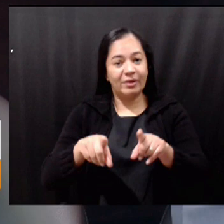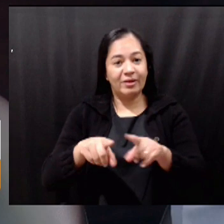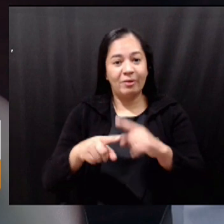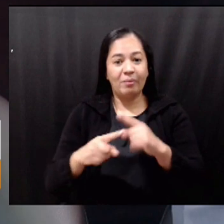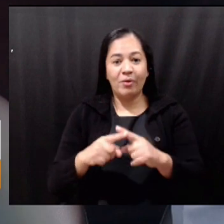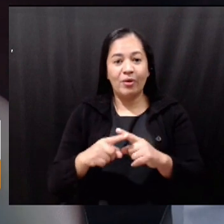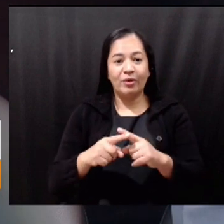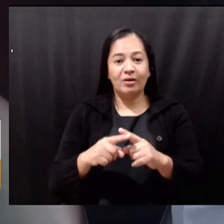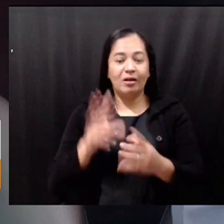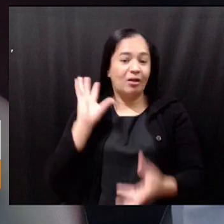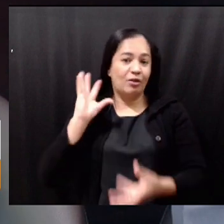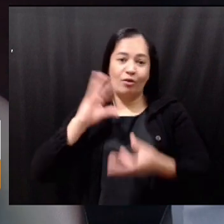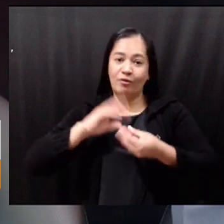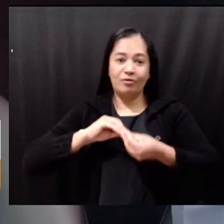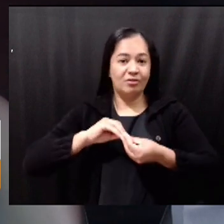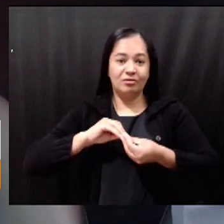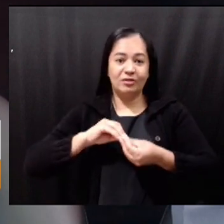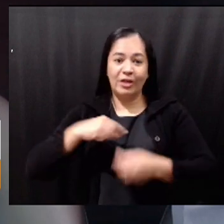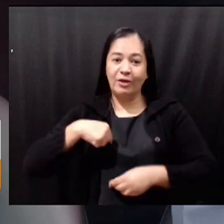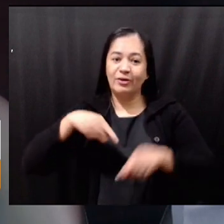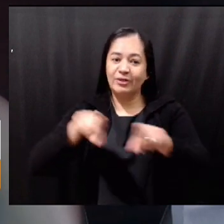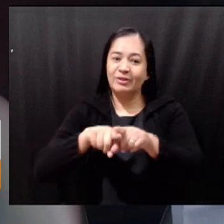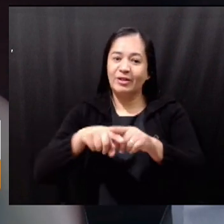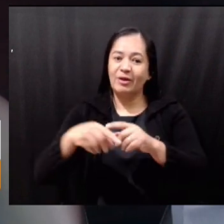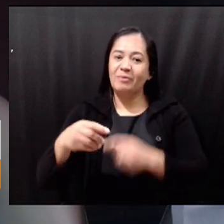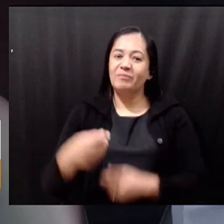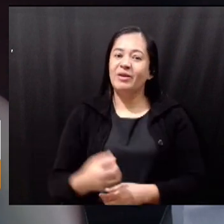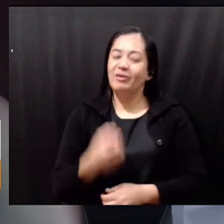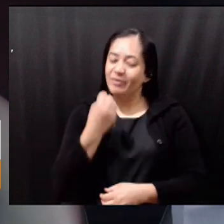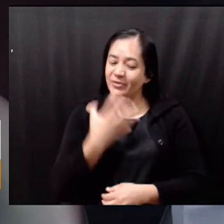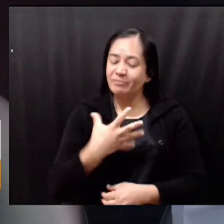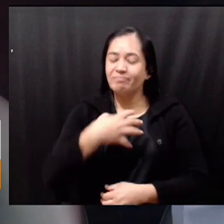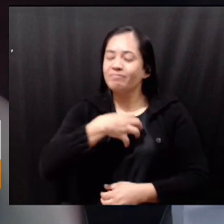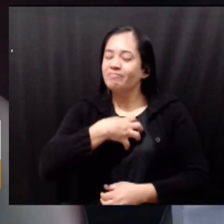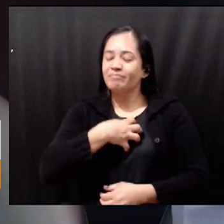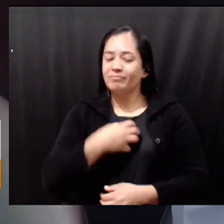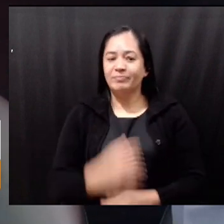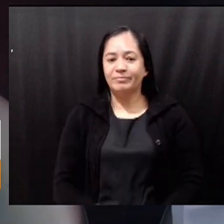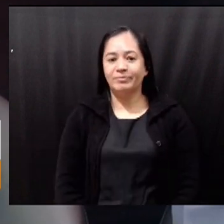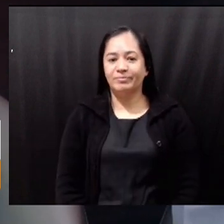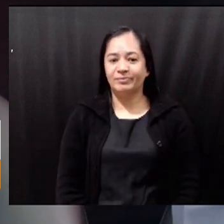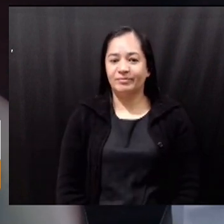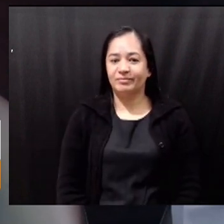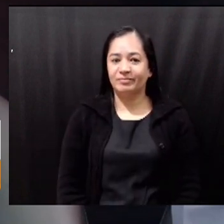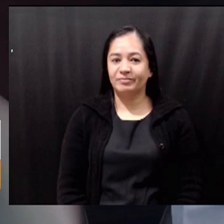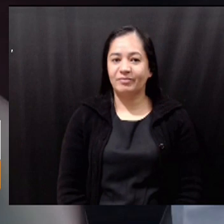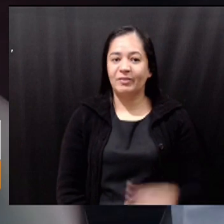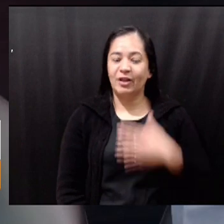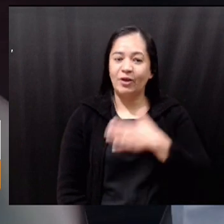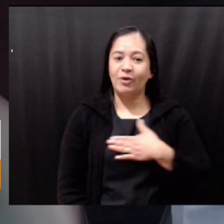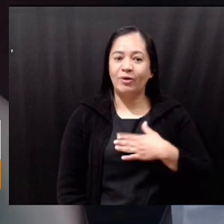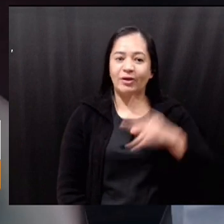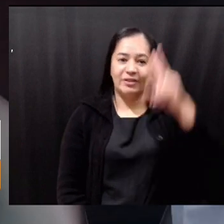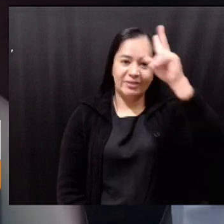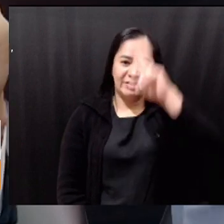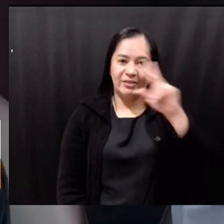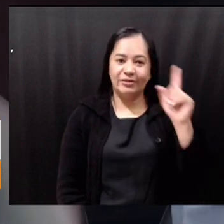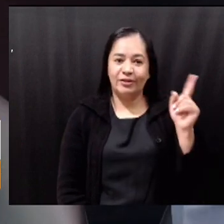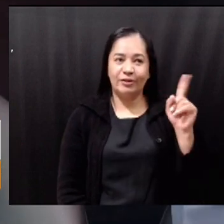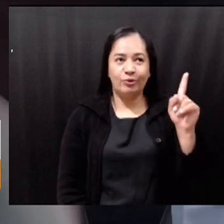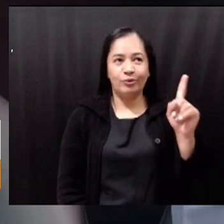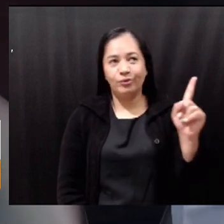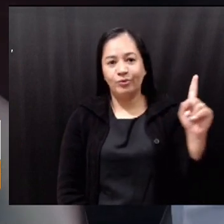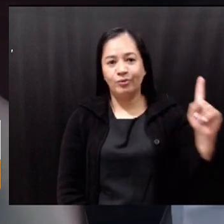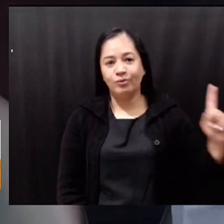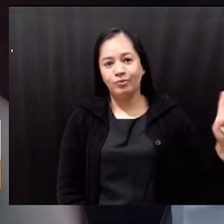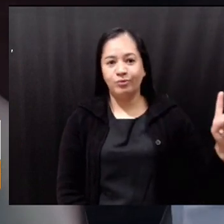das contas eu Uhum. também vou ser beneficiado, né, Exato. então, eu gosto da história do sujeito que vem andando por um lado da estrada e o